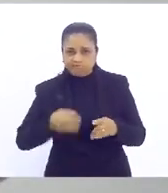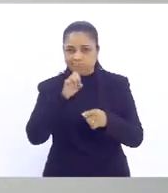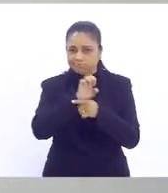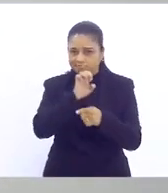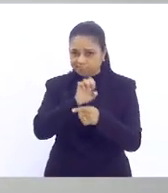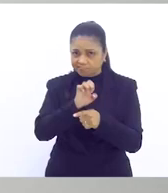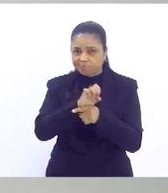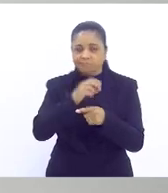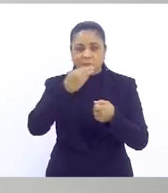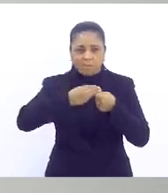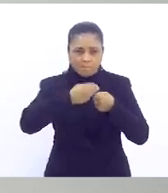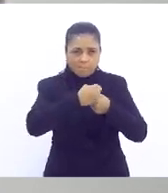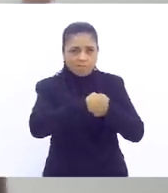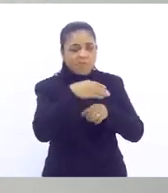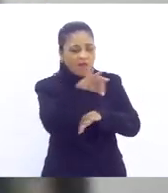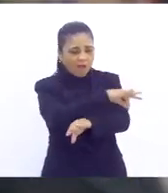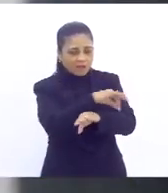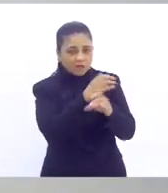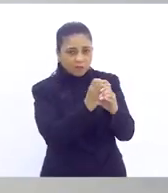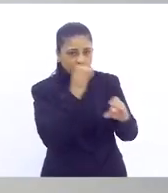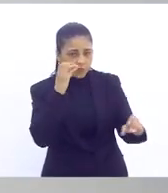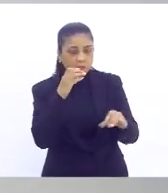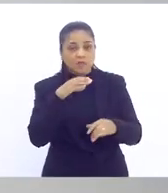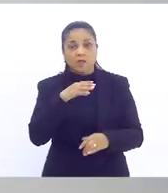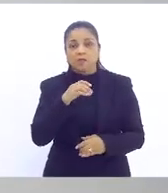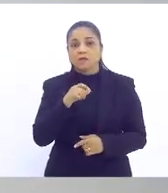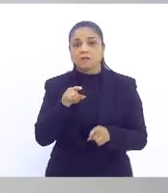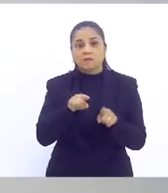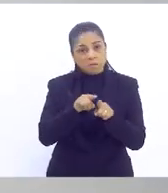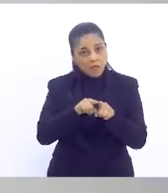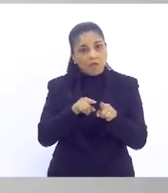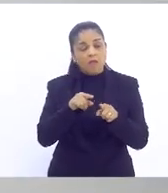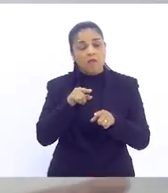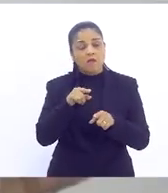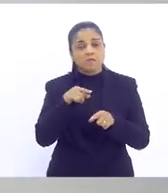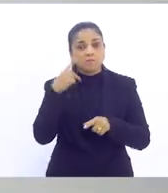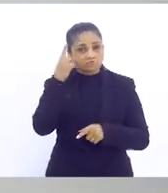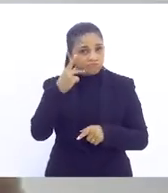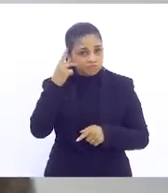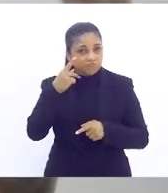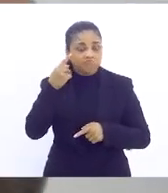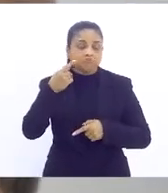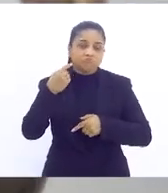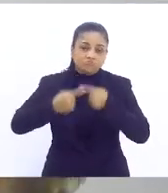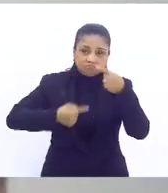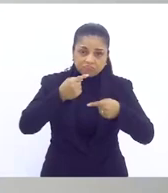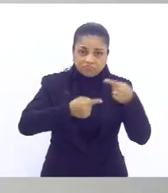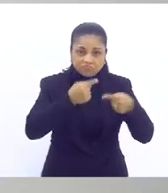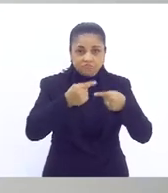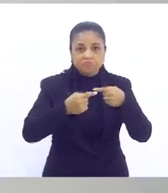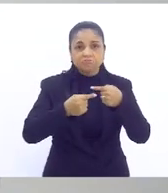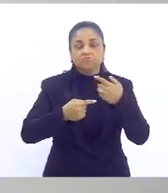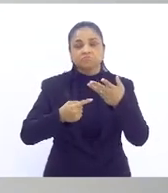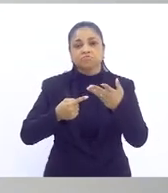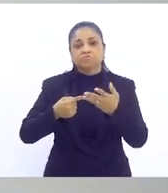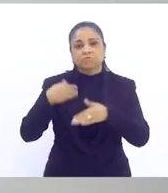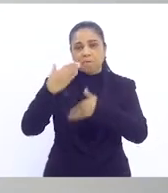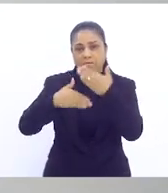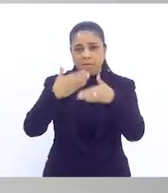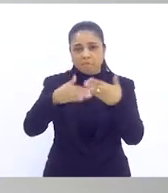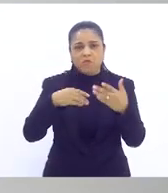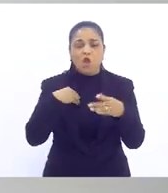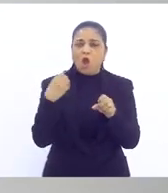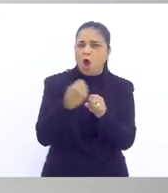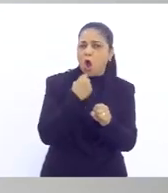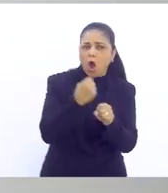arquitetos né sobretudo Engenheiros também mas na construção dessas políticas públicas né que a gente né conforme já se tem antes a gente não atuação